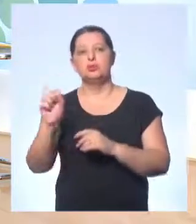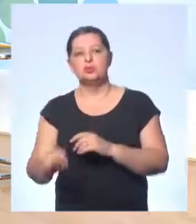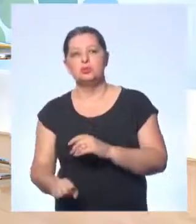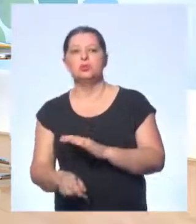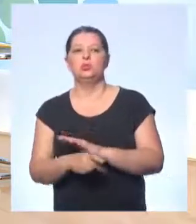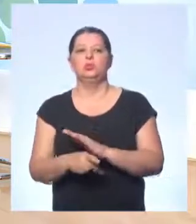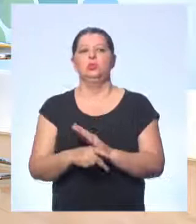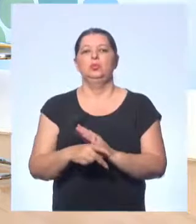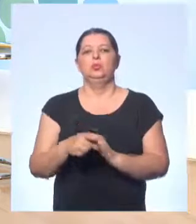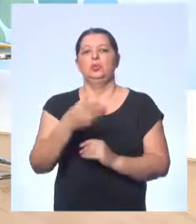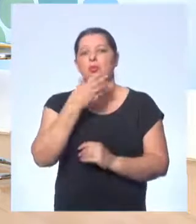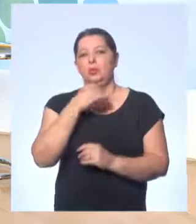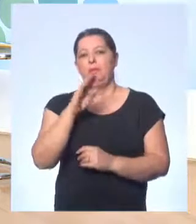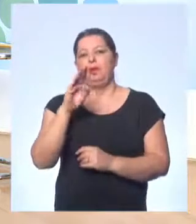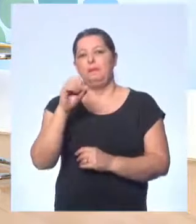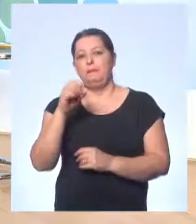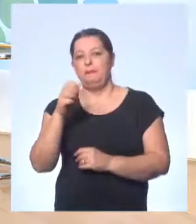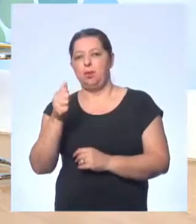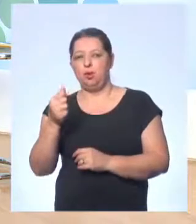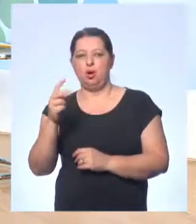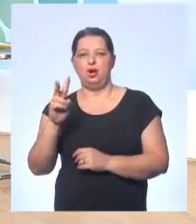Souza Santos, ou então o